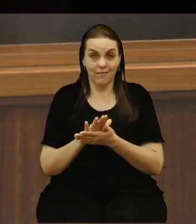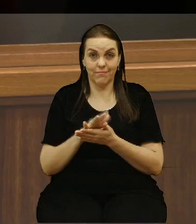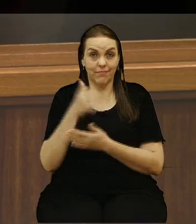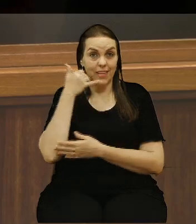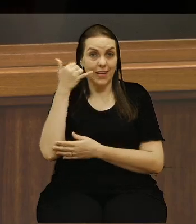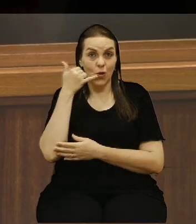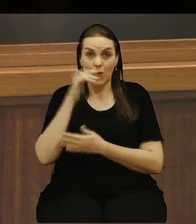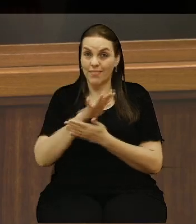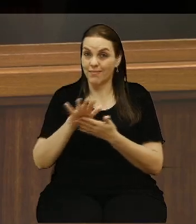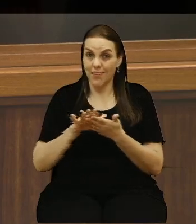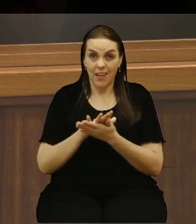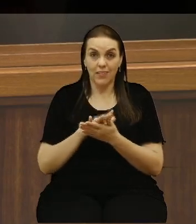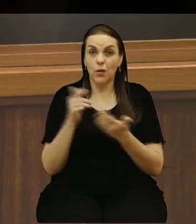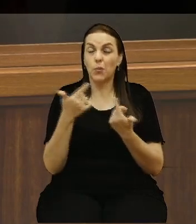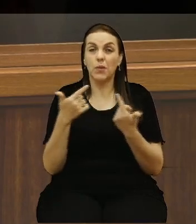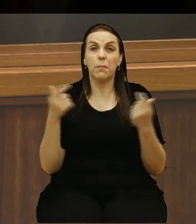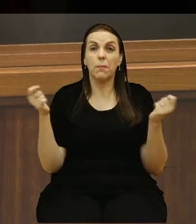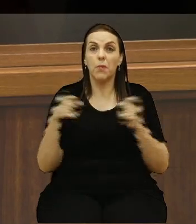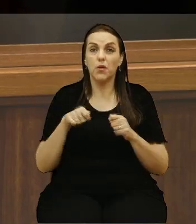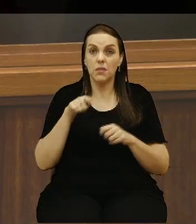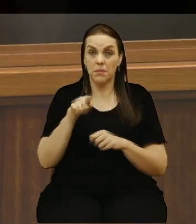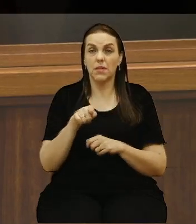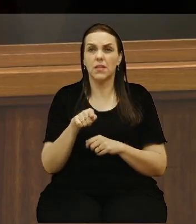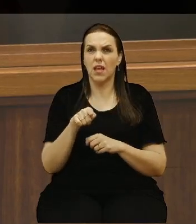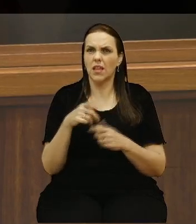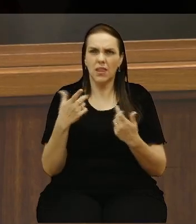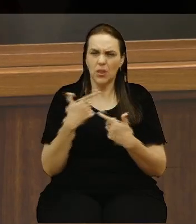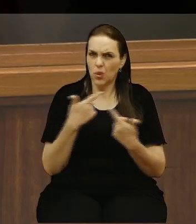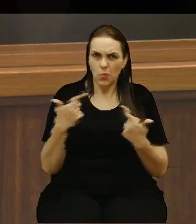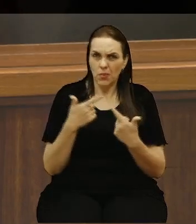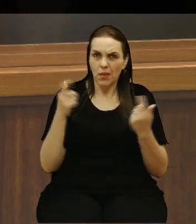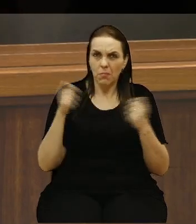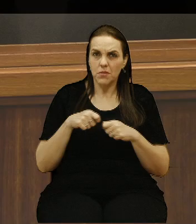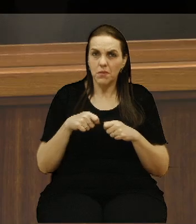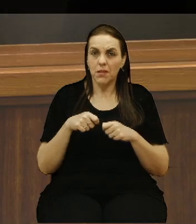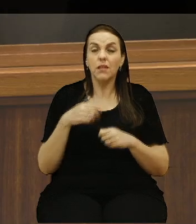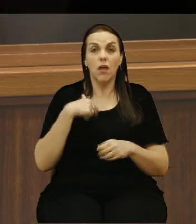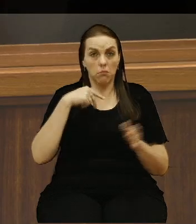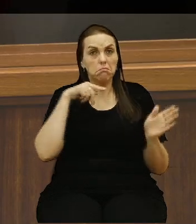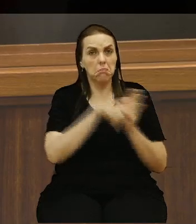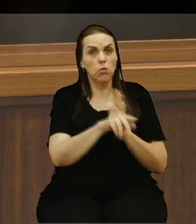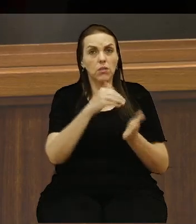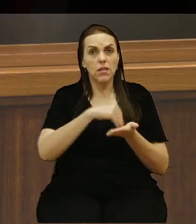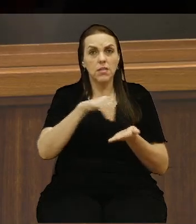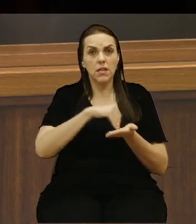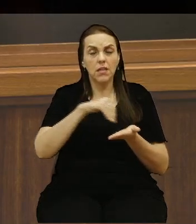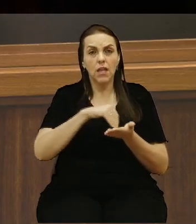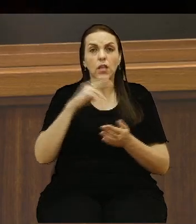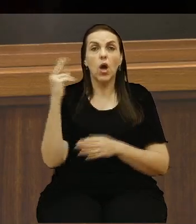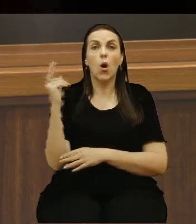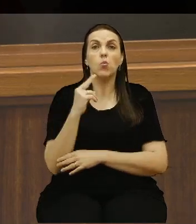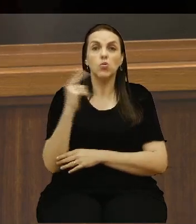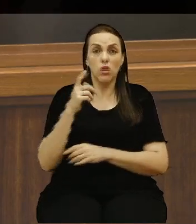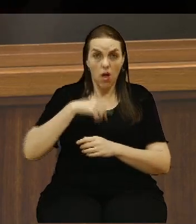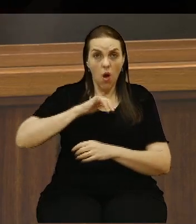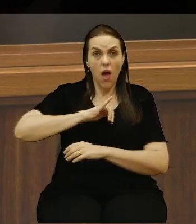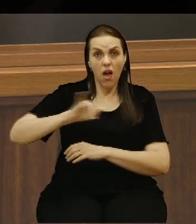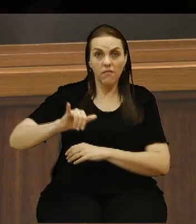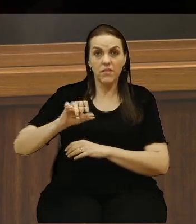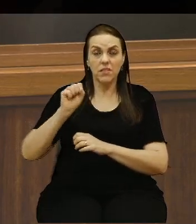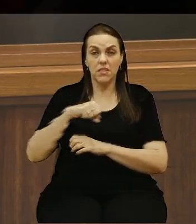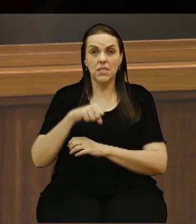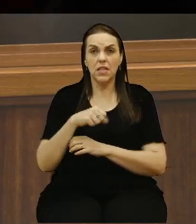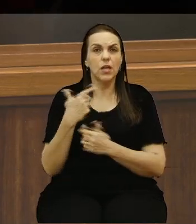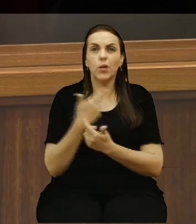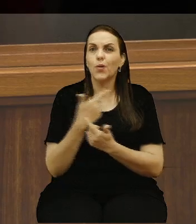não existe uma possibilidade, fiz essa pergunta para o secretário, ele me disse, os casos mais urgentes a gente está fazendo. Não existe